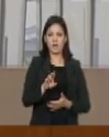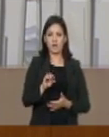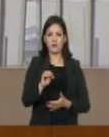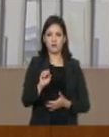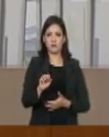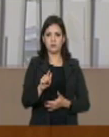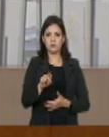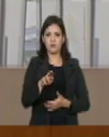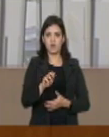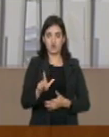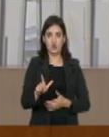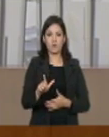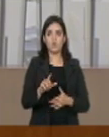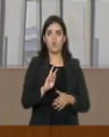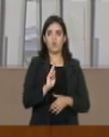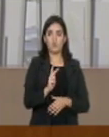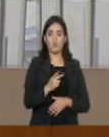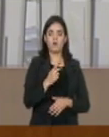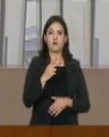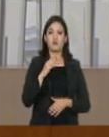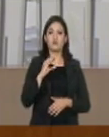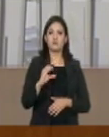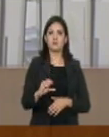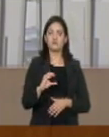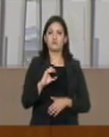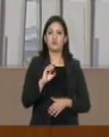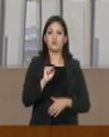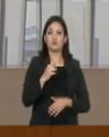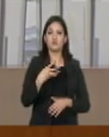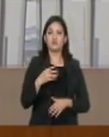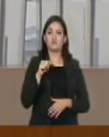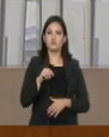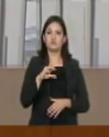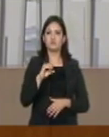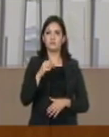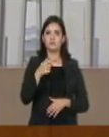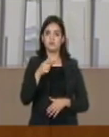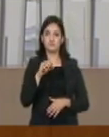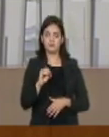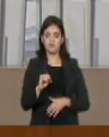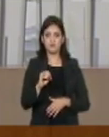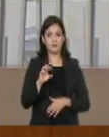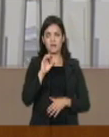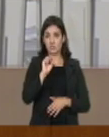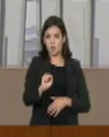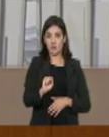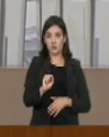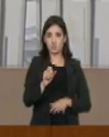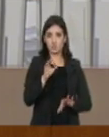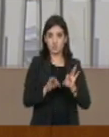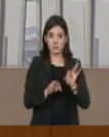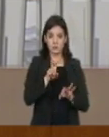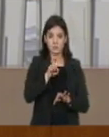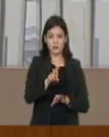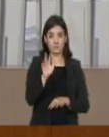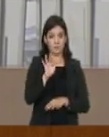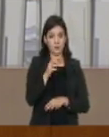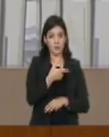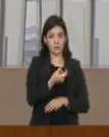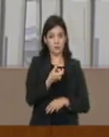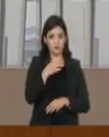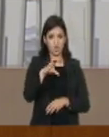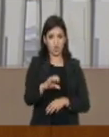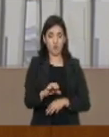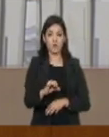84.078, julgado em 5 de fevereiro de 2009, o objeto em